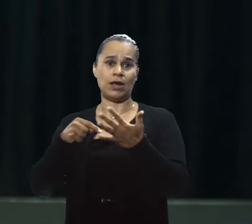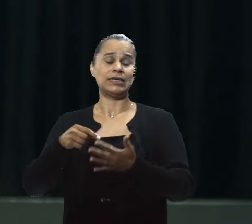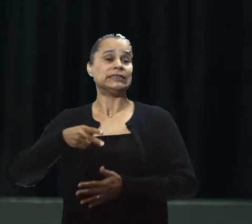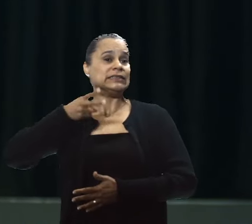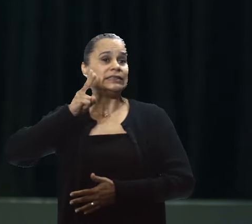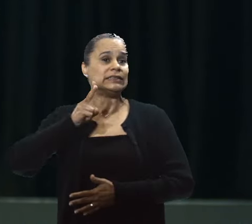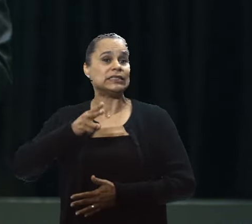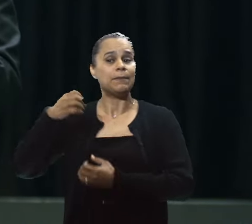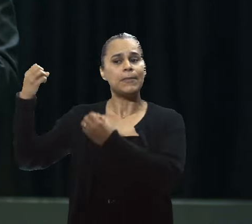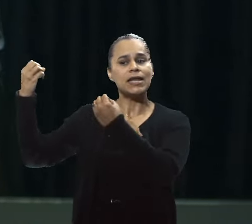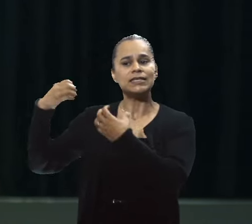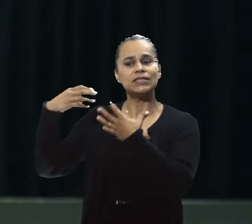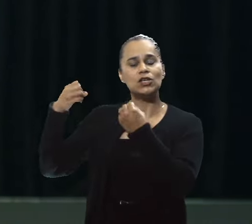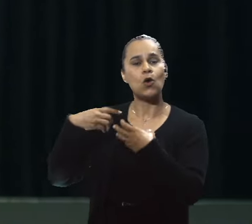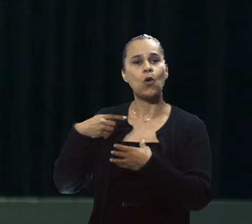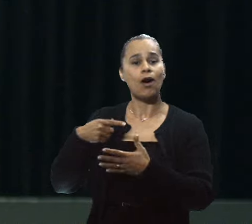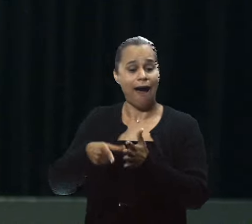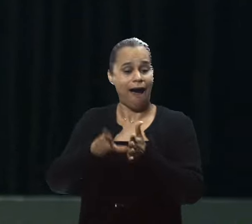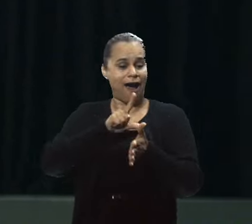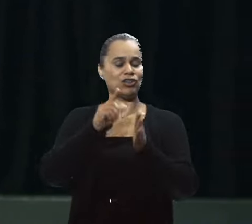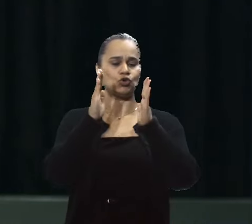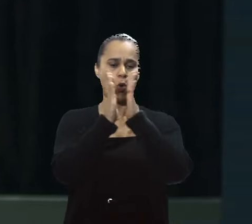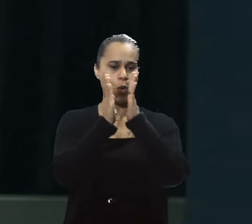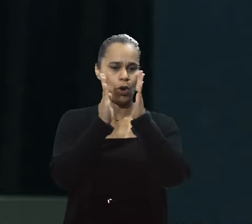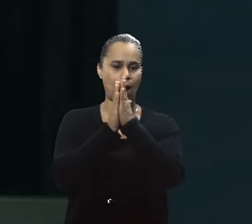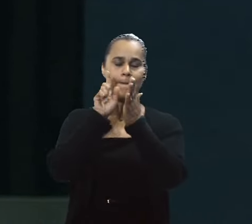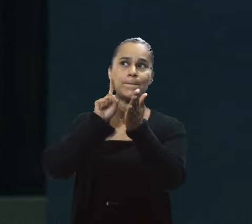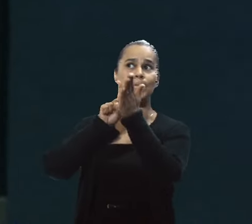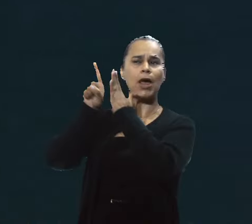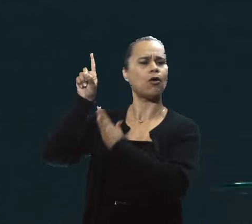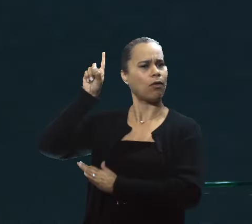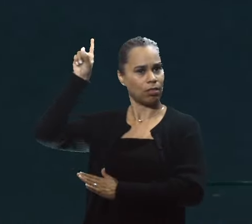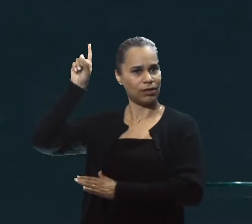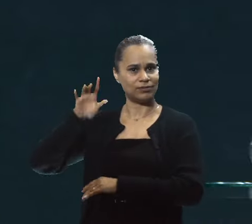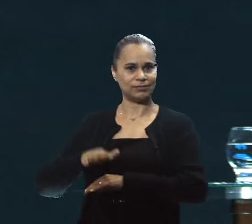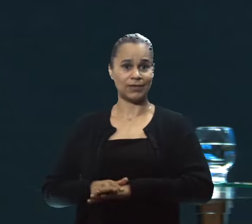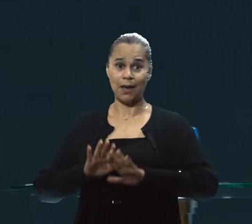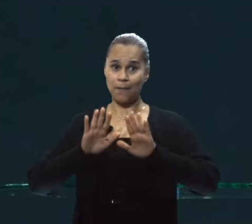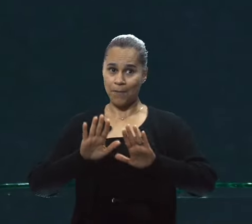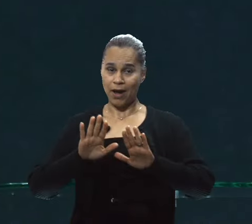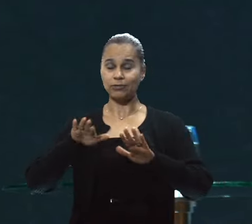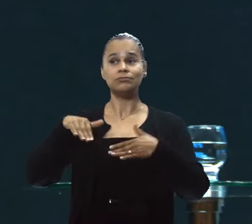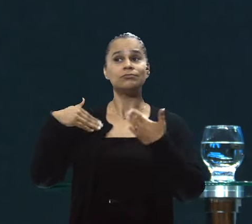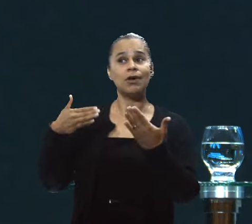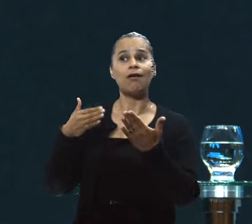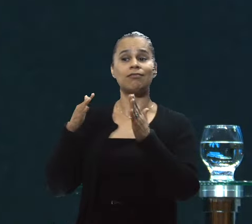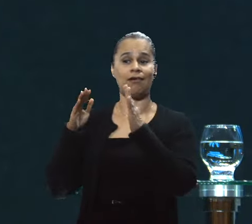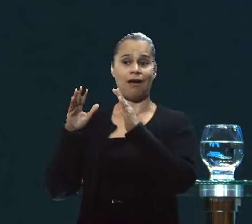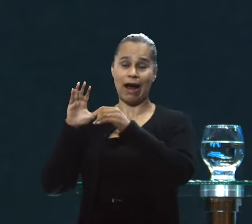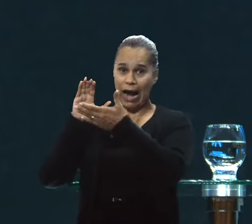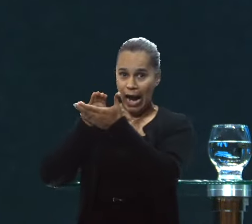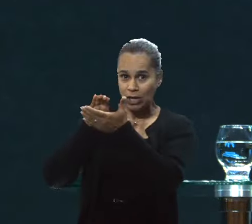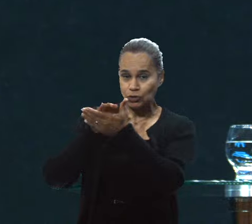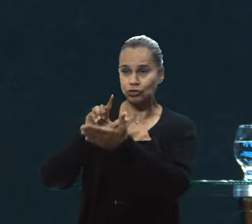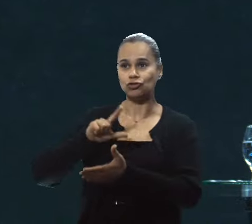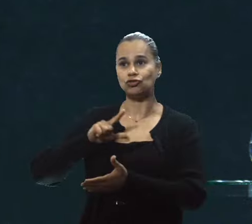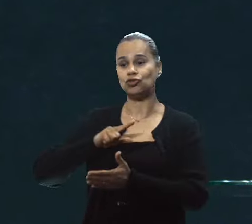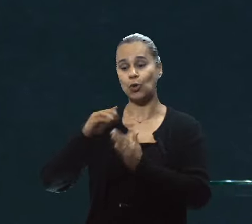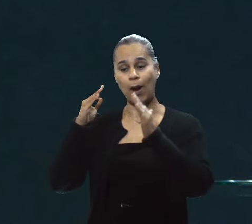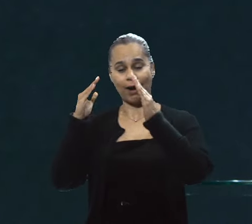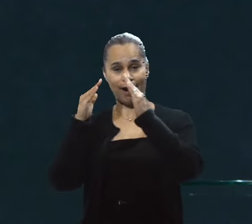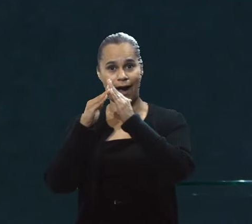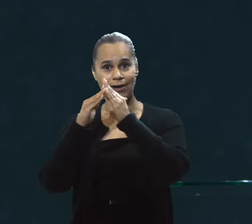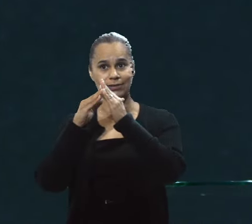para Deus. Mas quando ele casou, tinha uma casa que ele foi morar e ele não consultou o